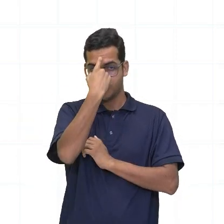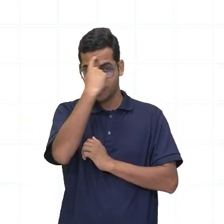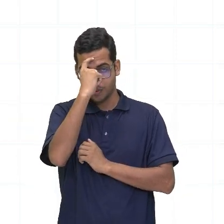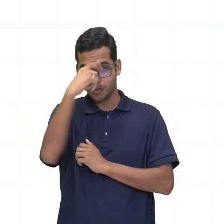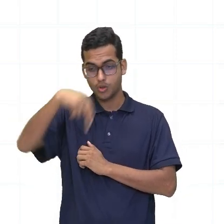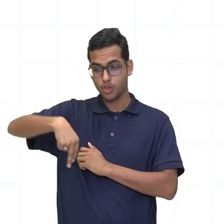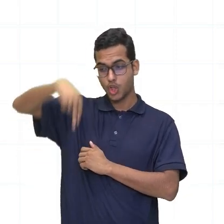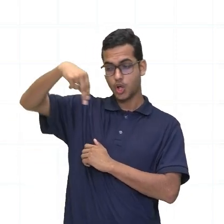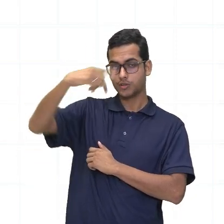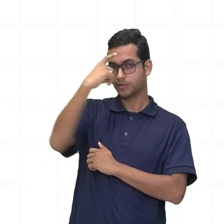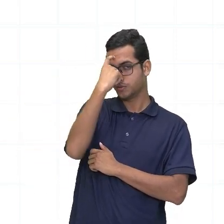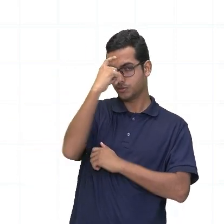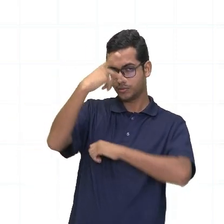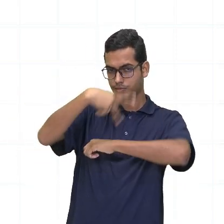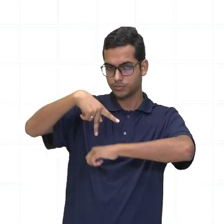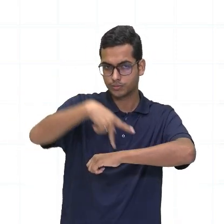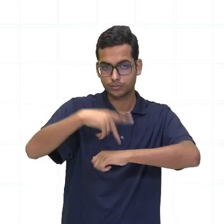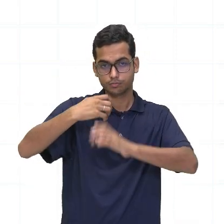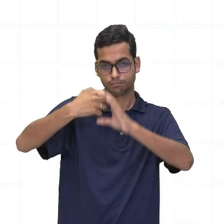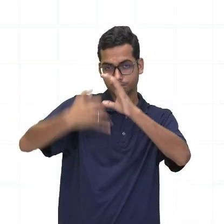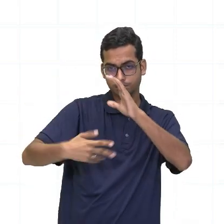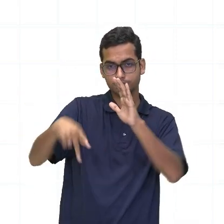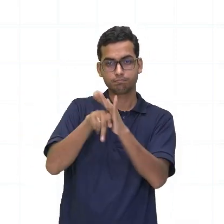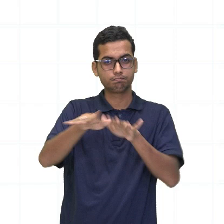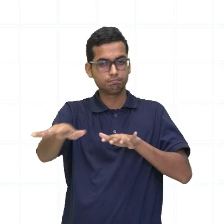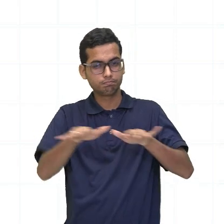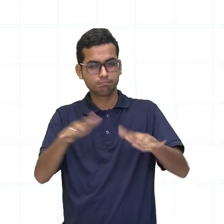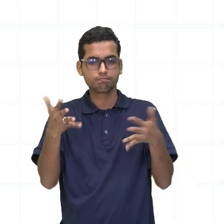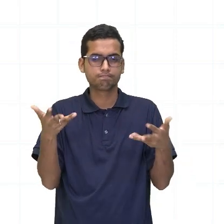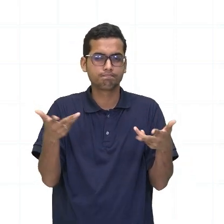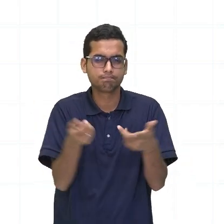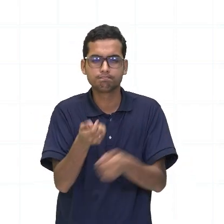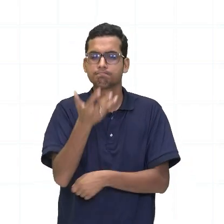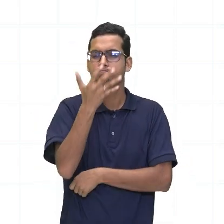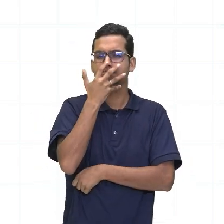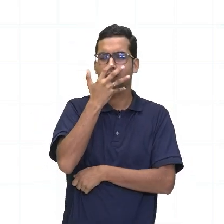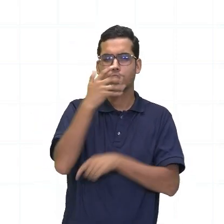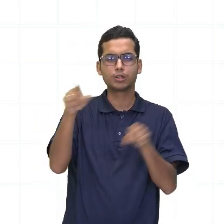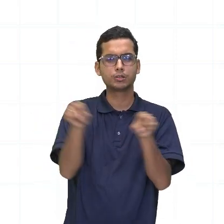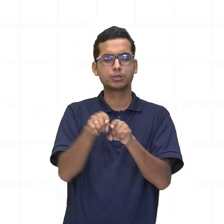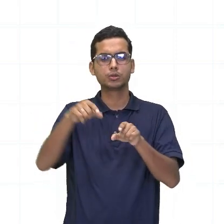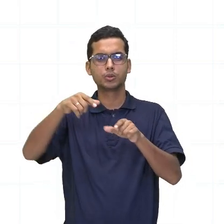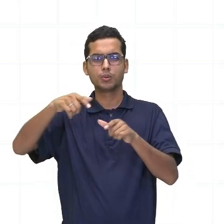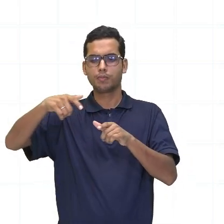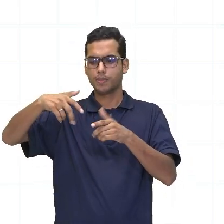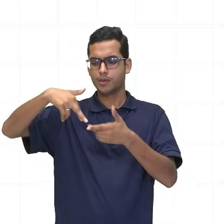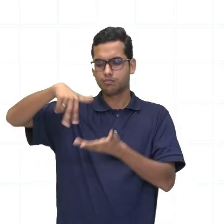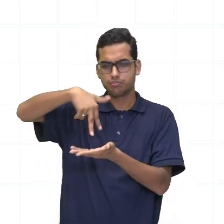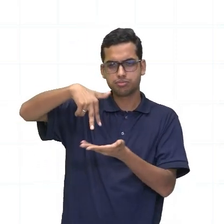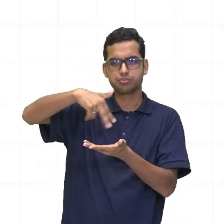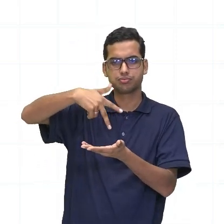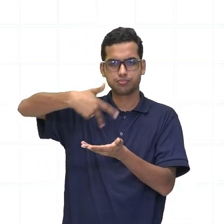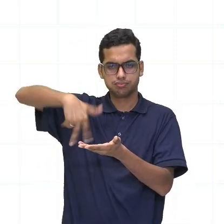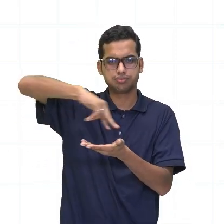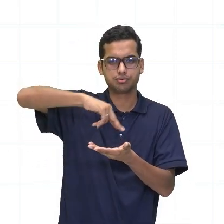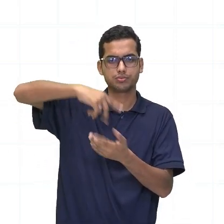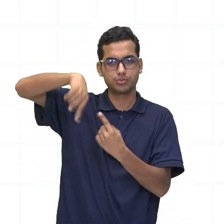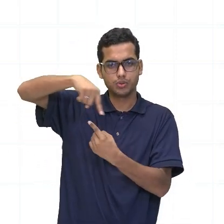norte da Índia, caracterizado por movimentos graciosos, giros rápidos e expressões